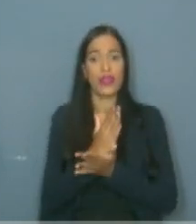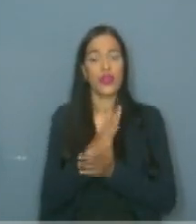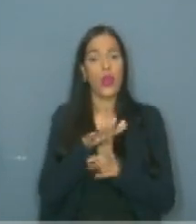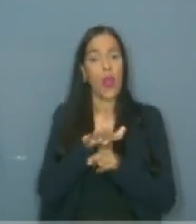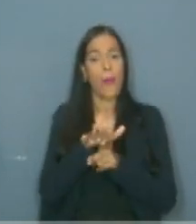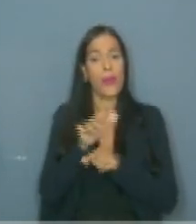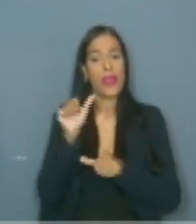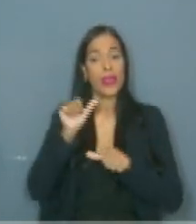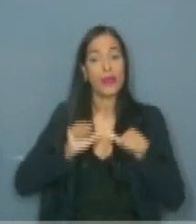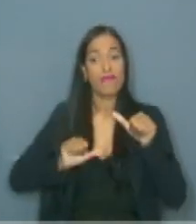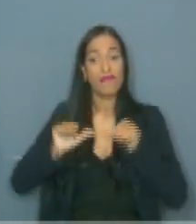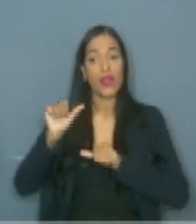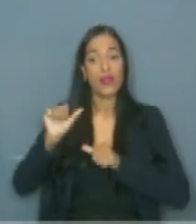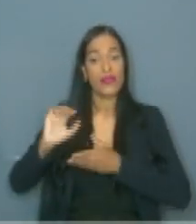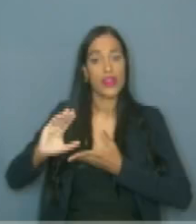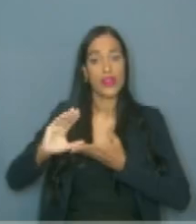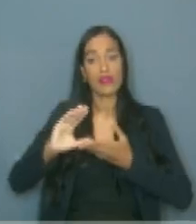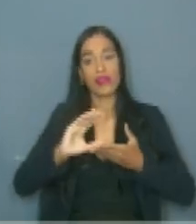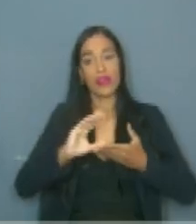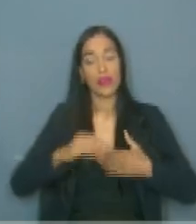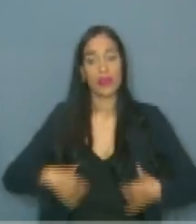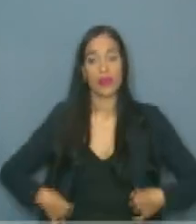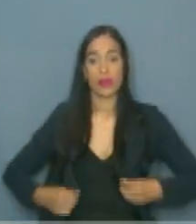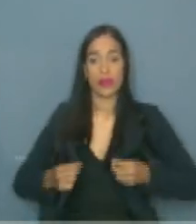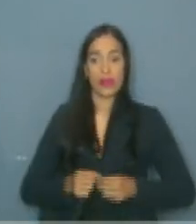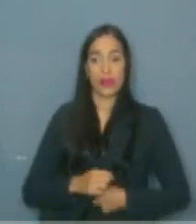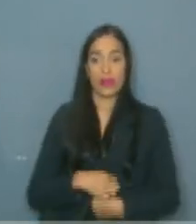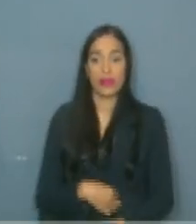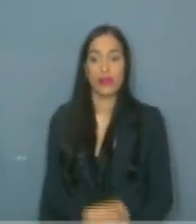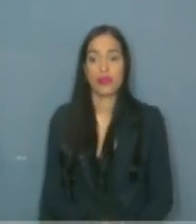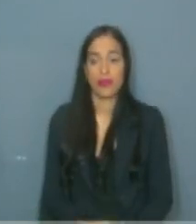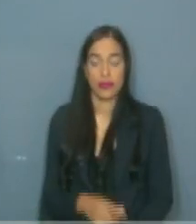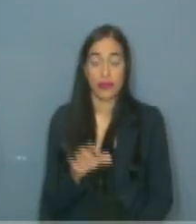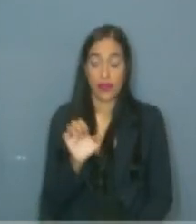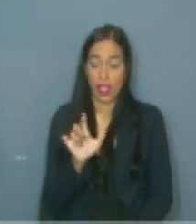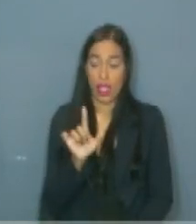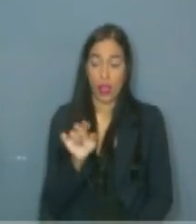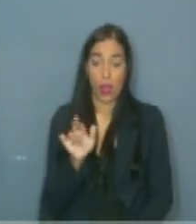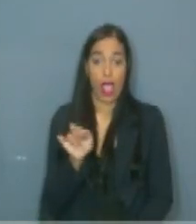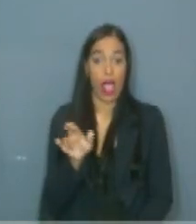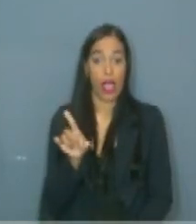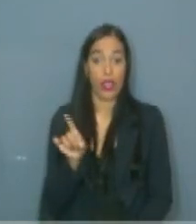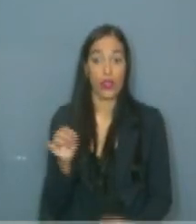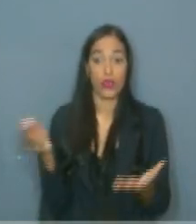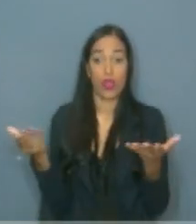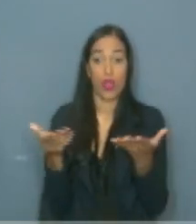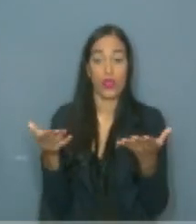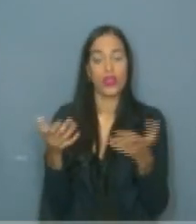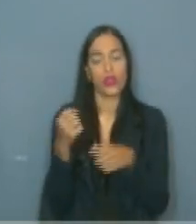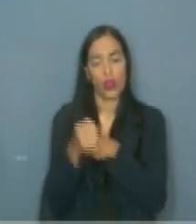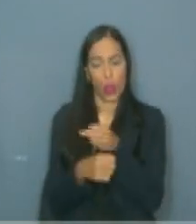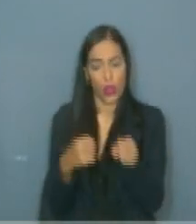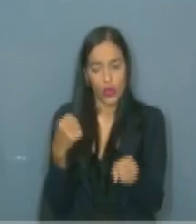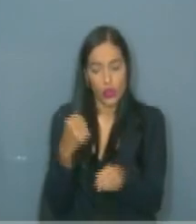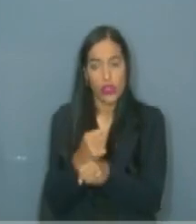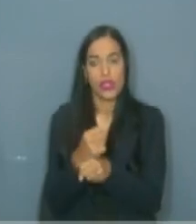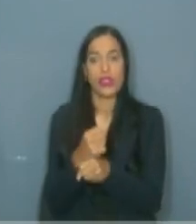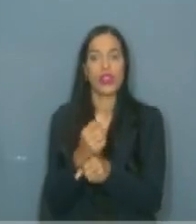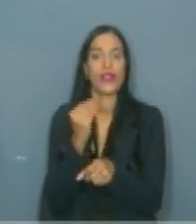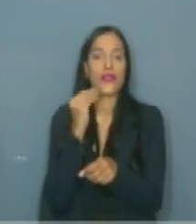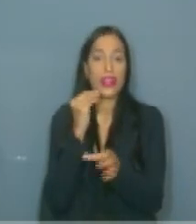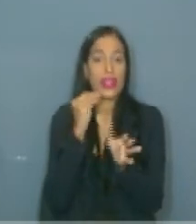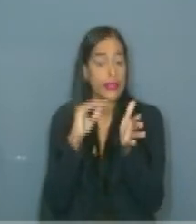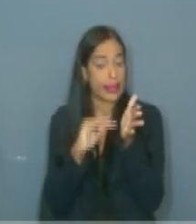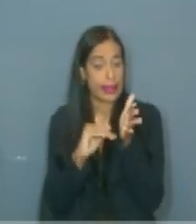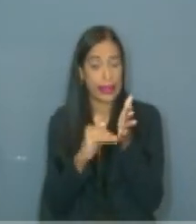emenda modificativa de recurso. O vereador Eduardo está chegando aqui na casa, Vossa Excelência todos os anos vai ver um orçamento público, você vai tentar tirar dinheiro